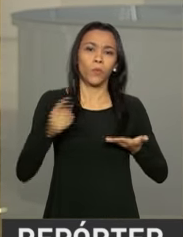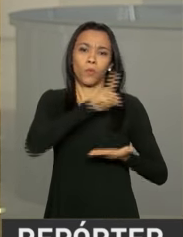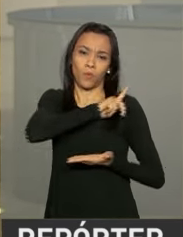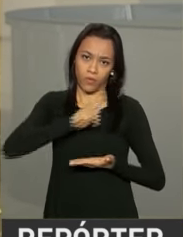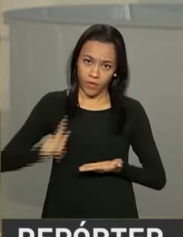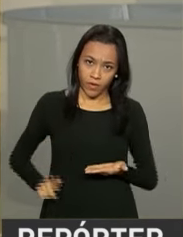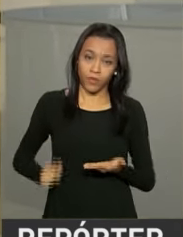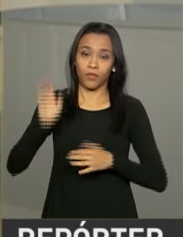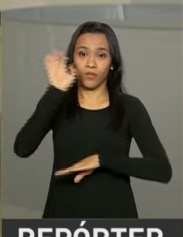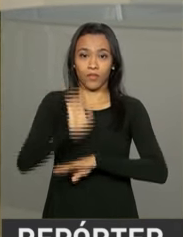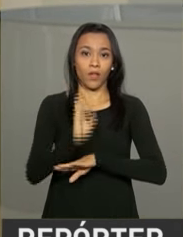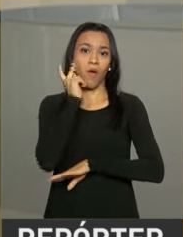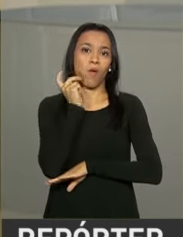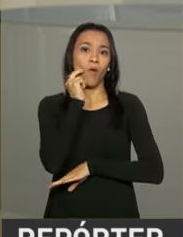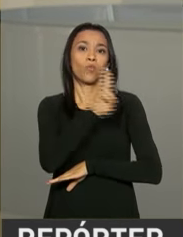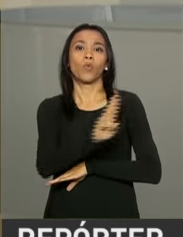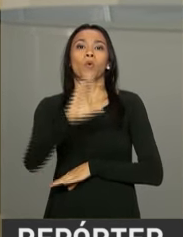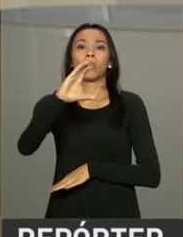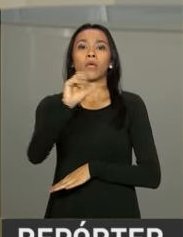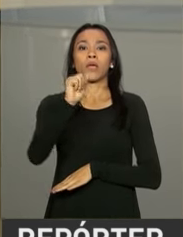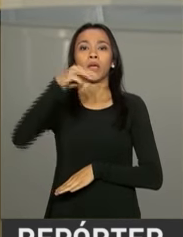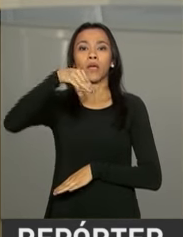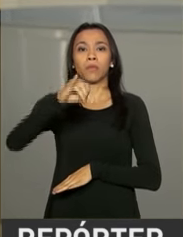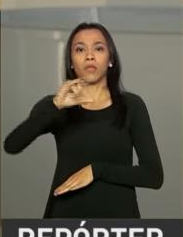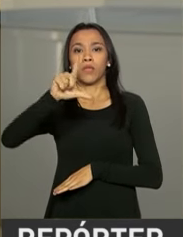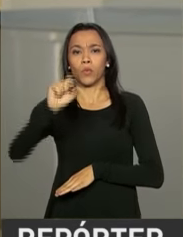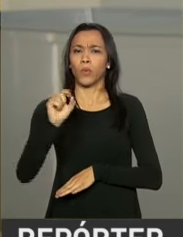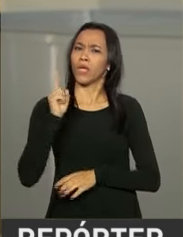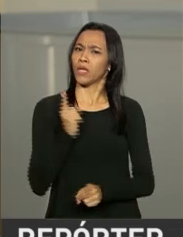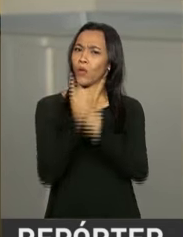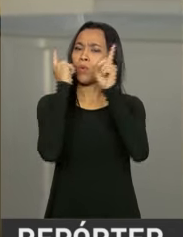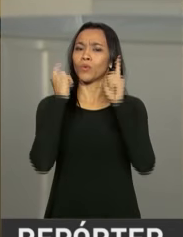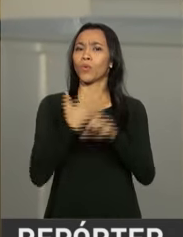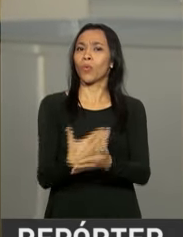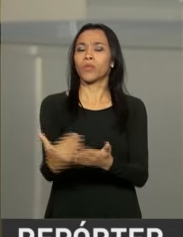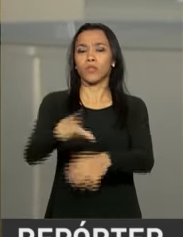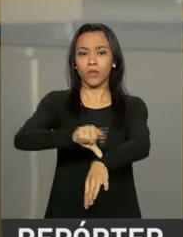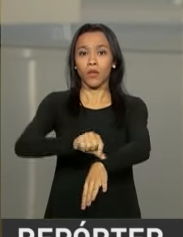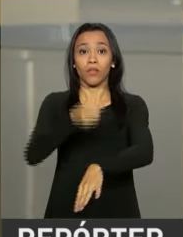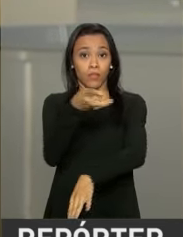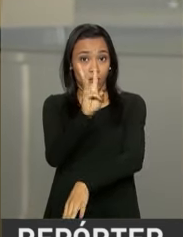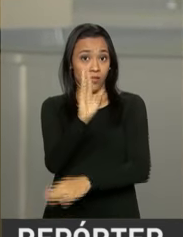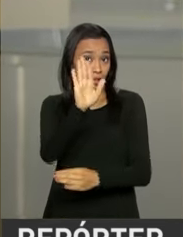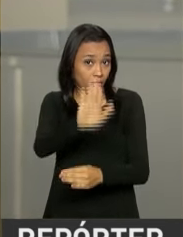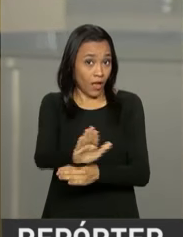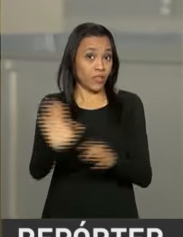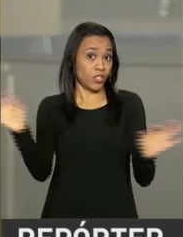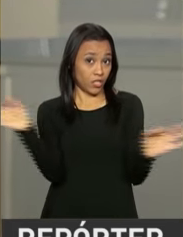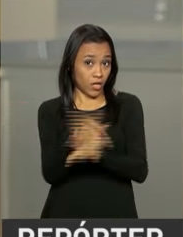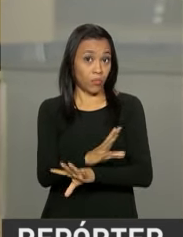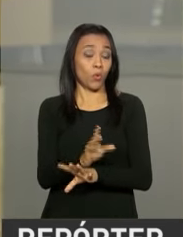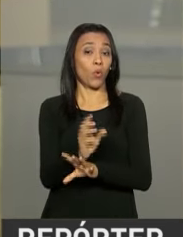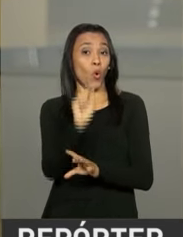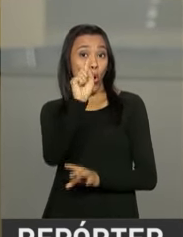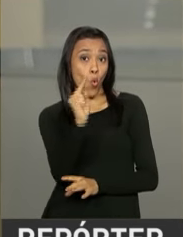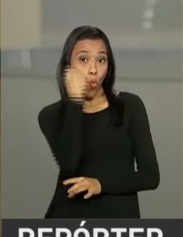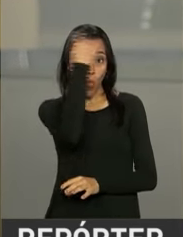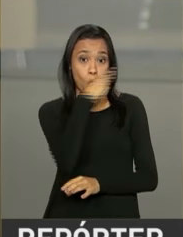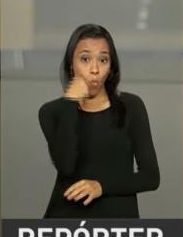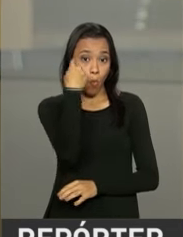governador do Ceará, Camilo Santana. Esse encontro começou por volta das 3 horas da tarde e terminou 1 hora de